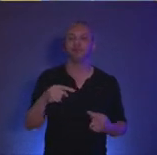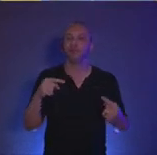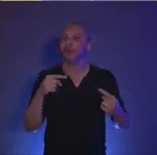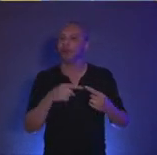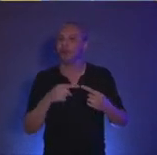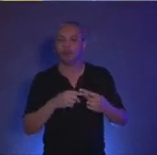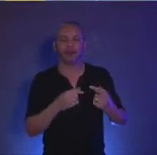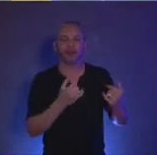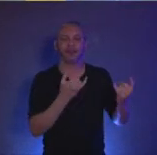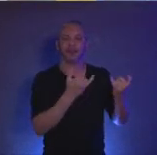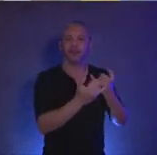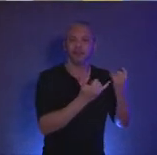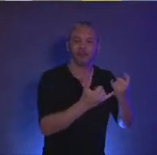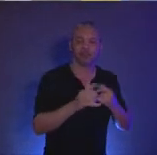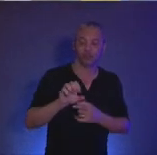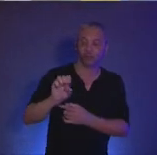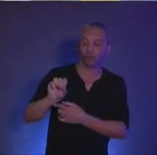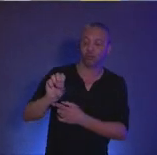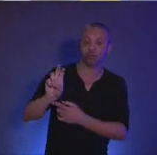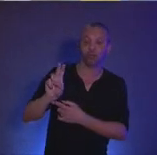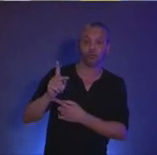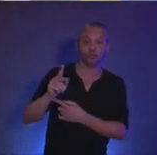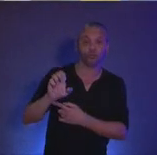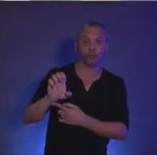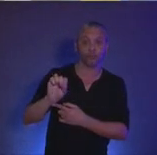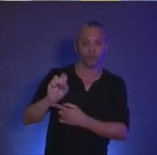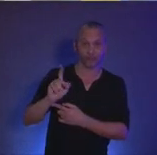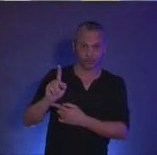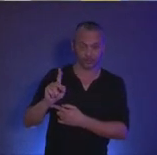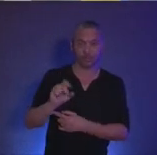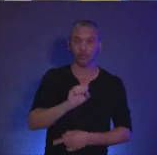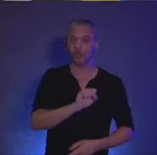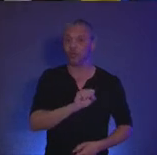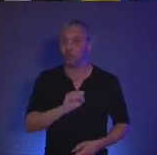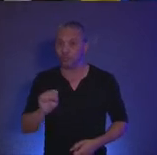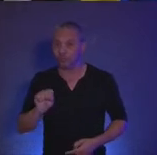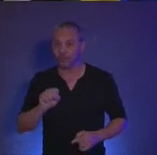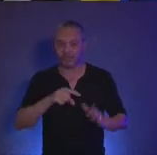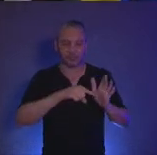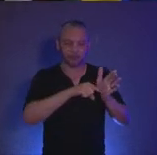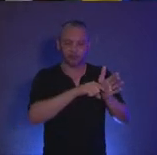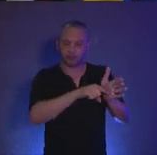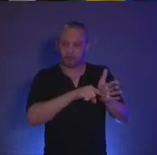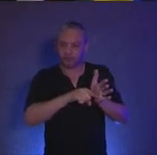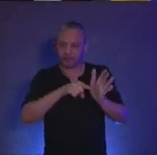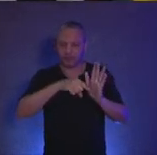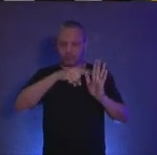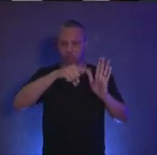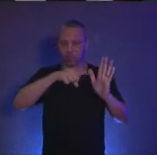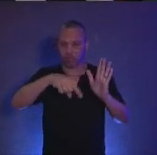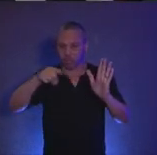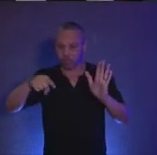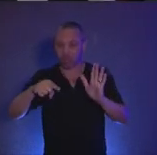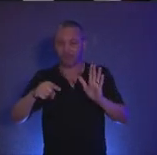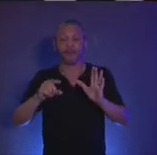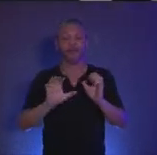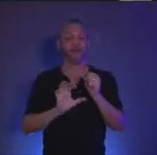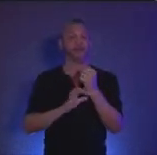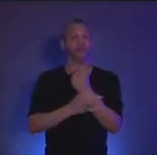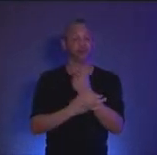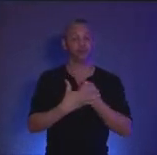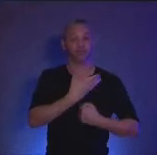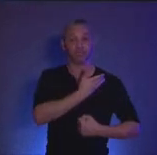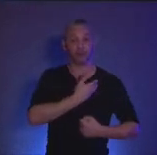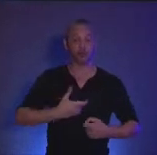em dados da SUPESP, que é a Superintendência de Estatística que congrega os dados de segurança pública do